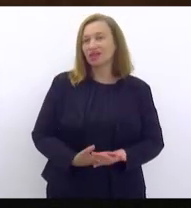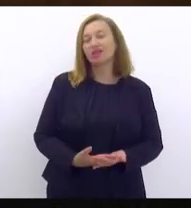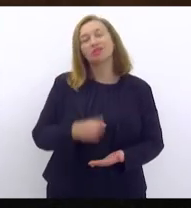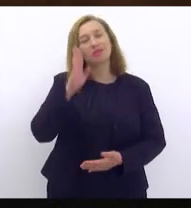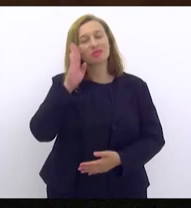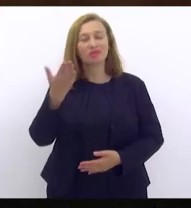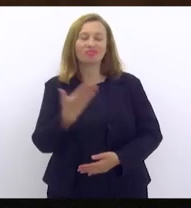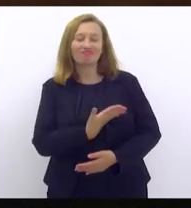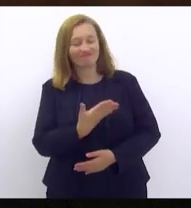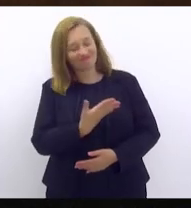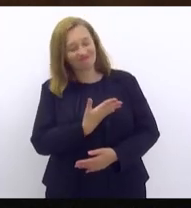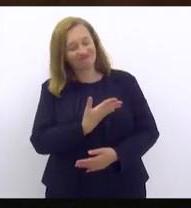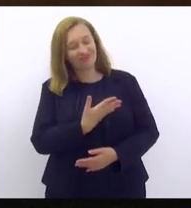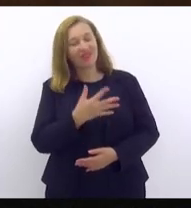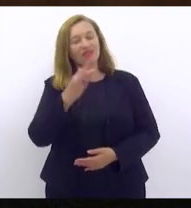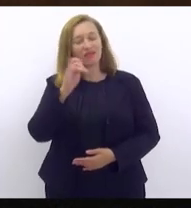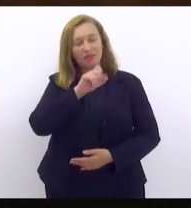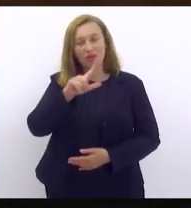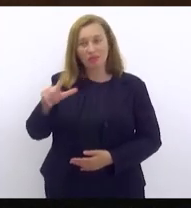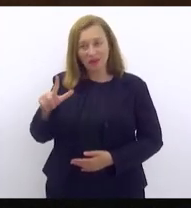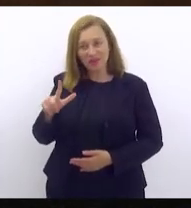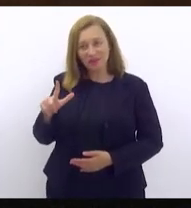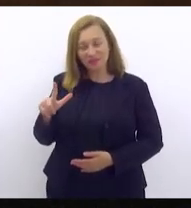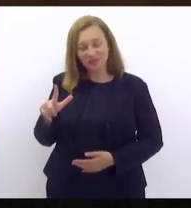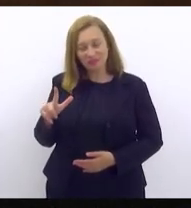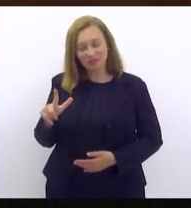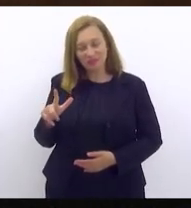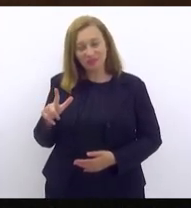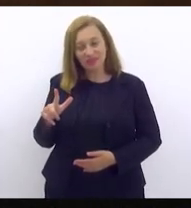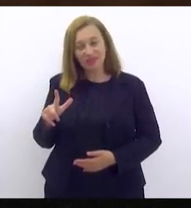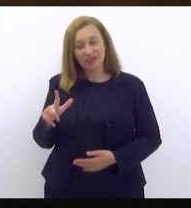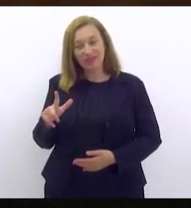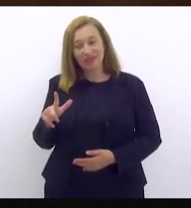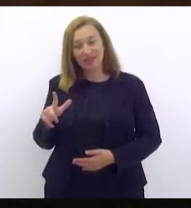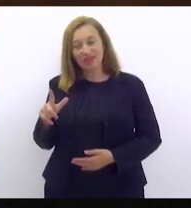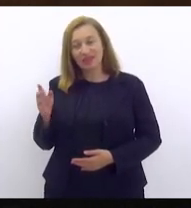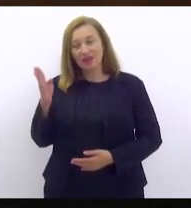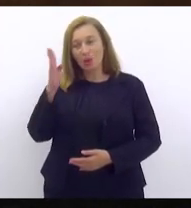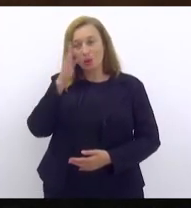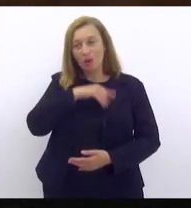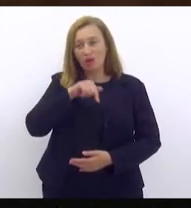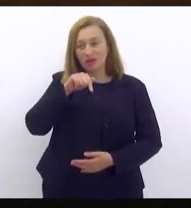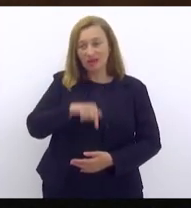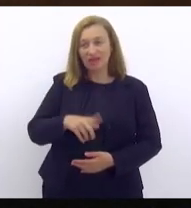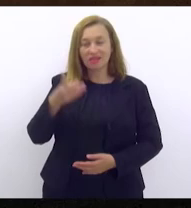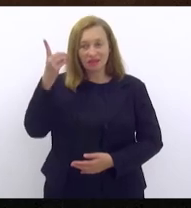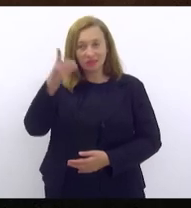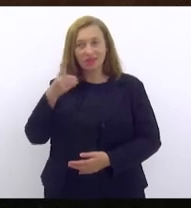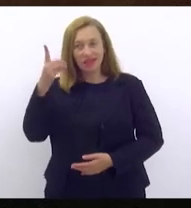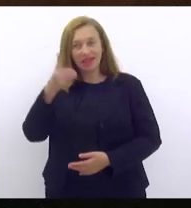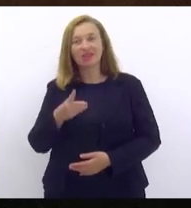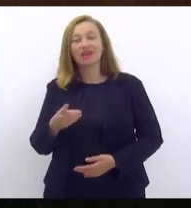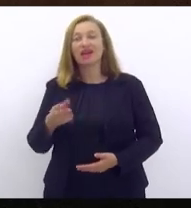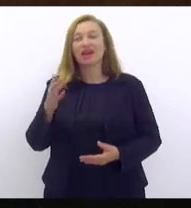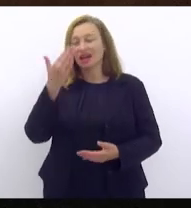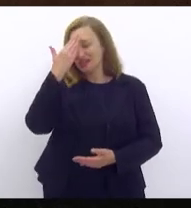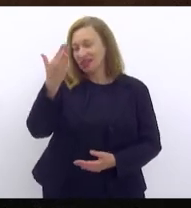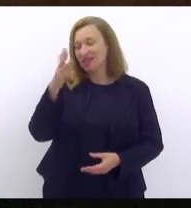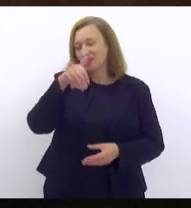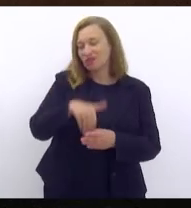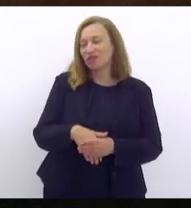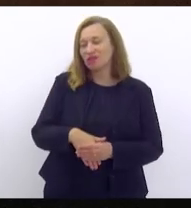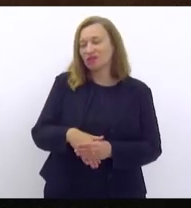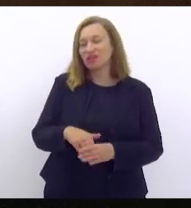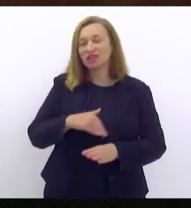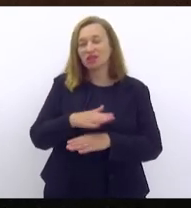meu amigo Felipe Paubel, que é o pitbull aqui do PL. Agradeço aí o voto de confiança de